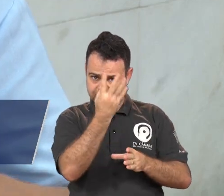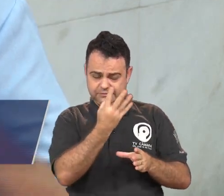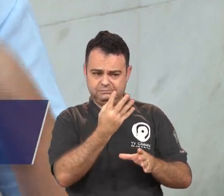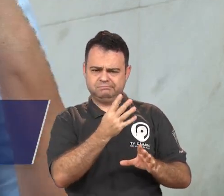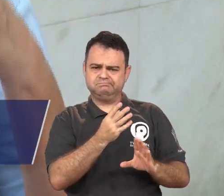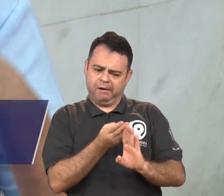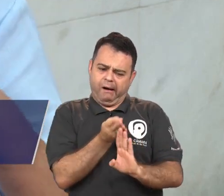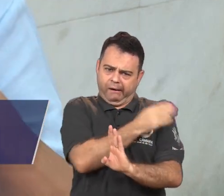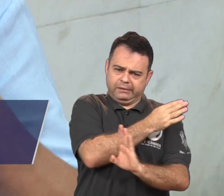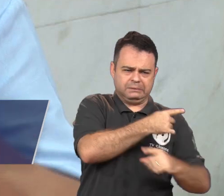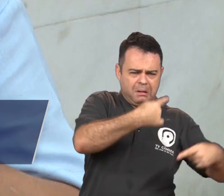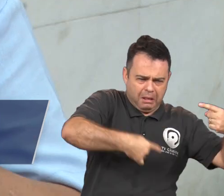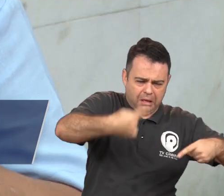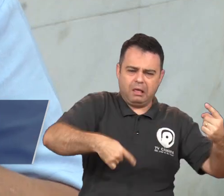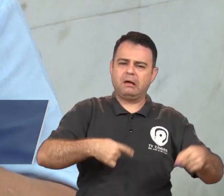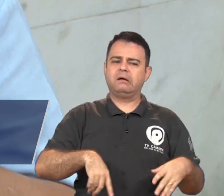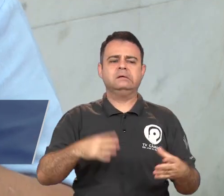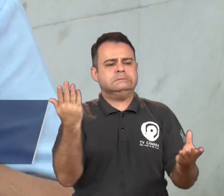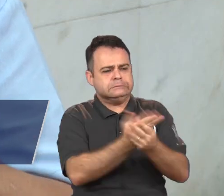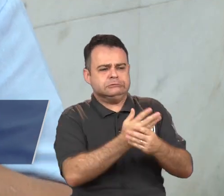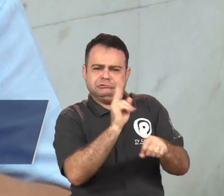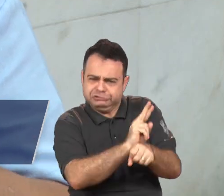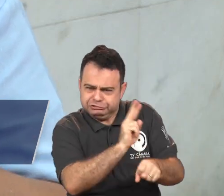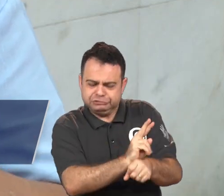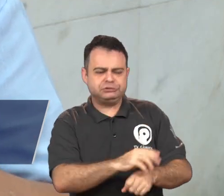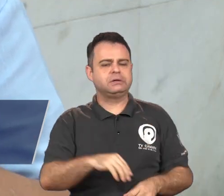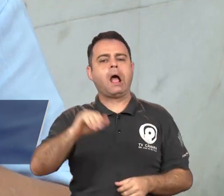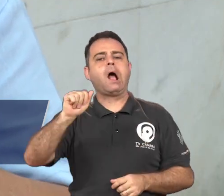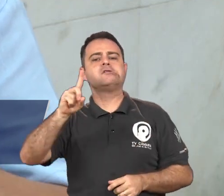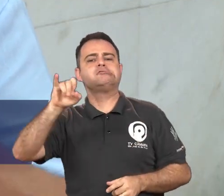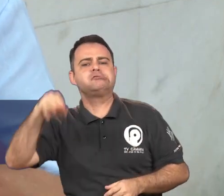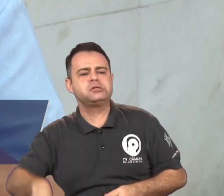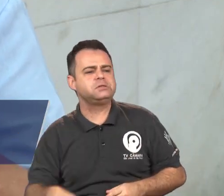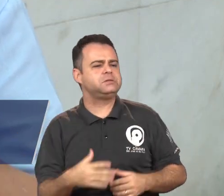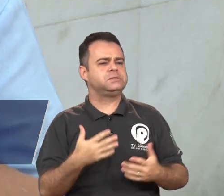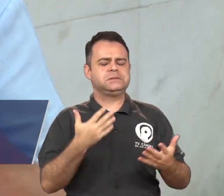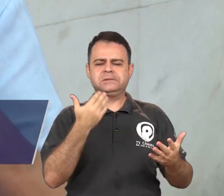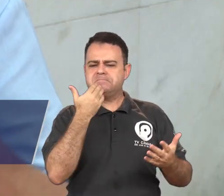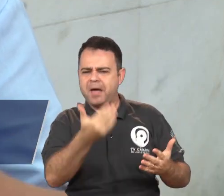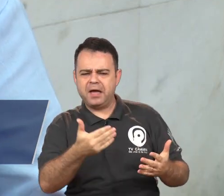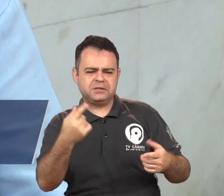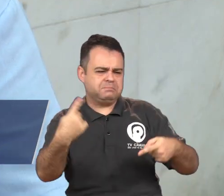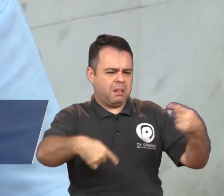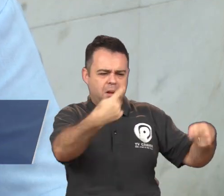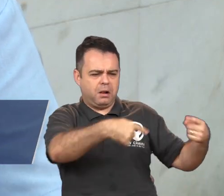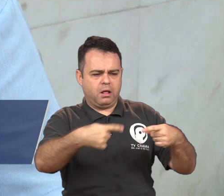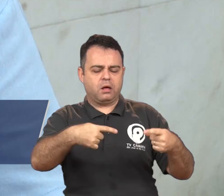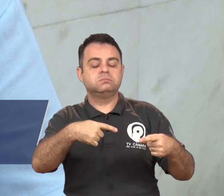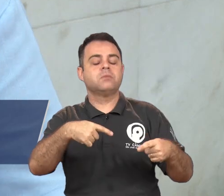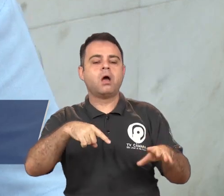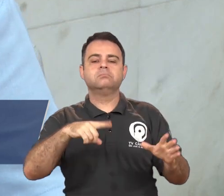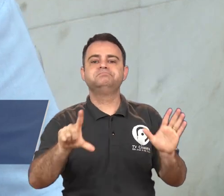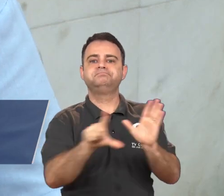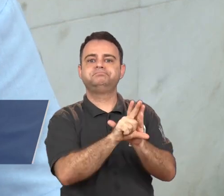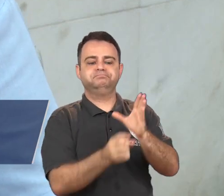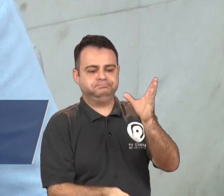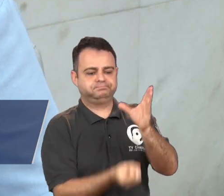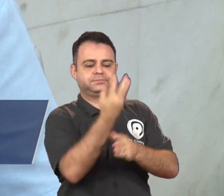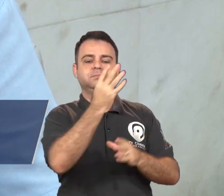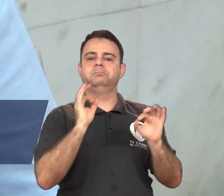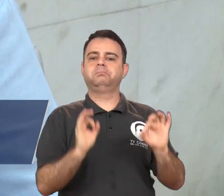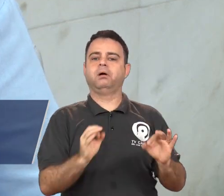toda a discussão, dia a dia e tal, e foi aprovada e realmente se tornou a lei, foi sancionada, veio a